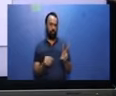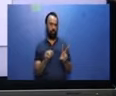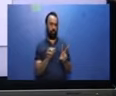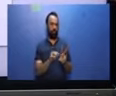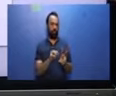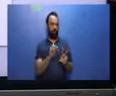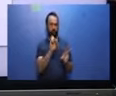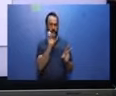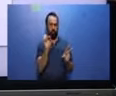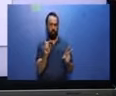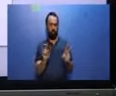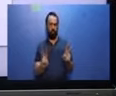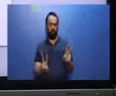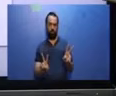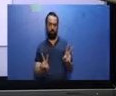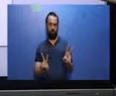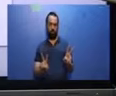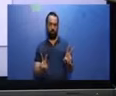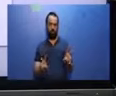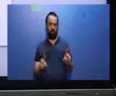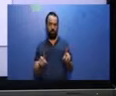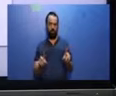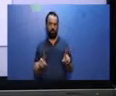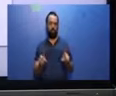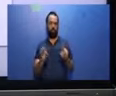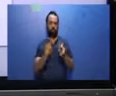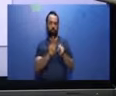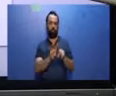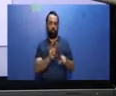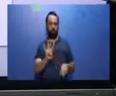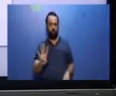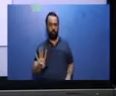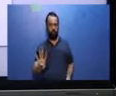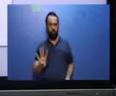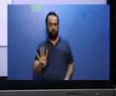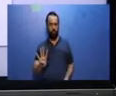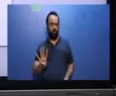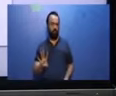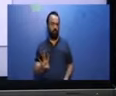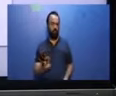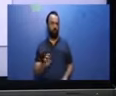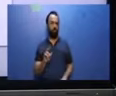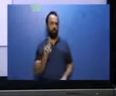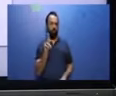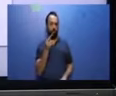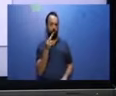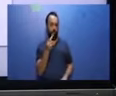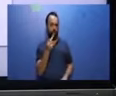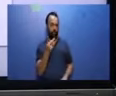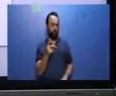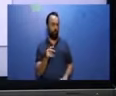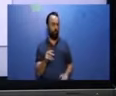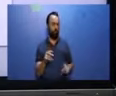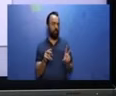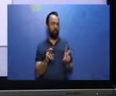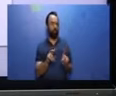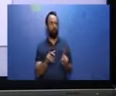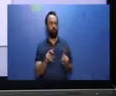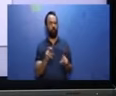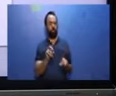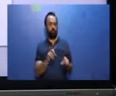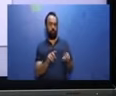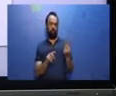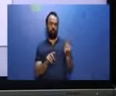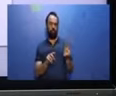pelo índice dois do hidrogénio aí nós vamos ficar com quatro hidrogênios multiplicando aqui coeficiente dois